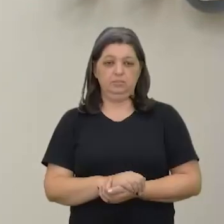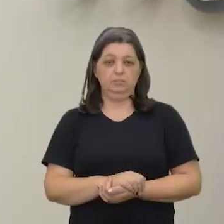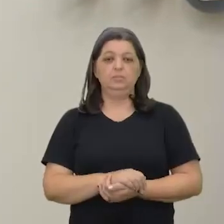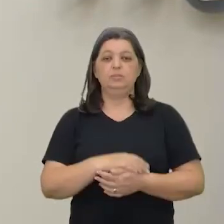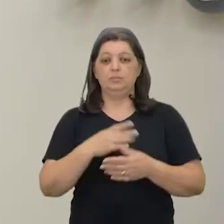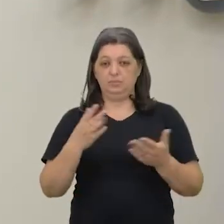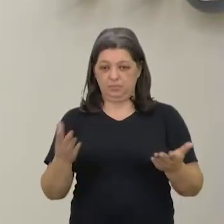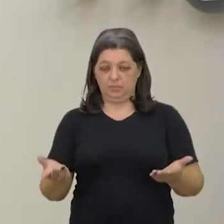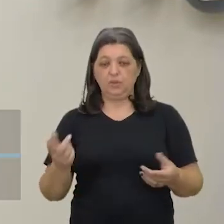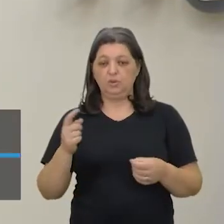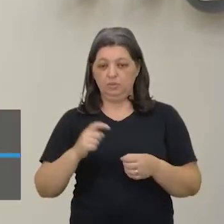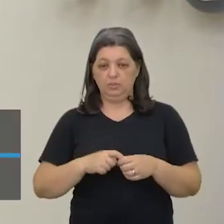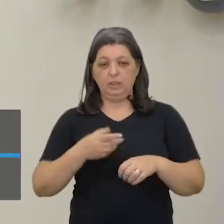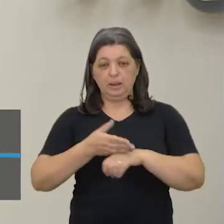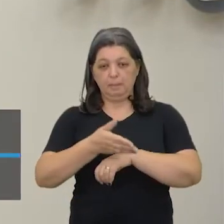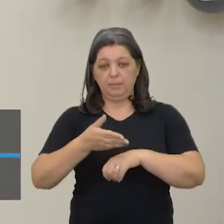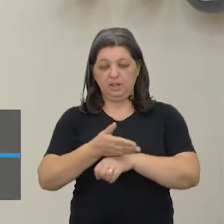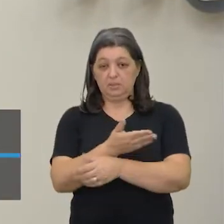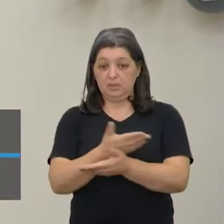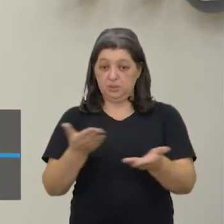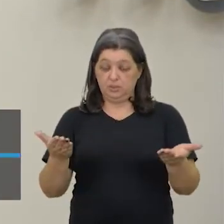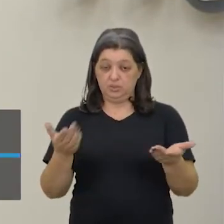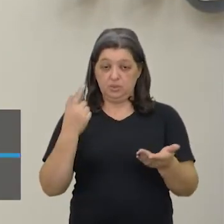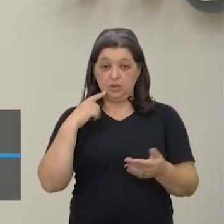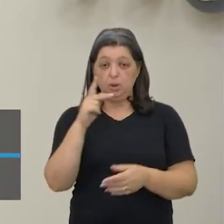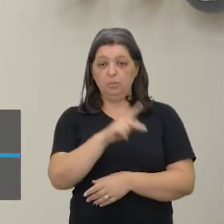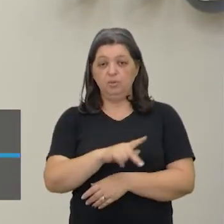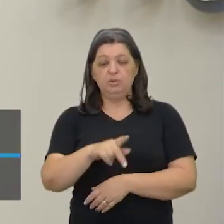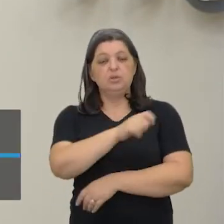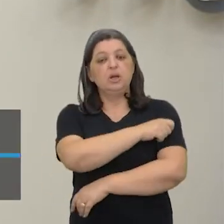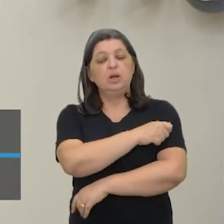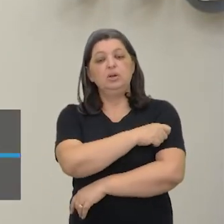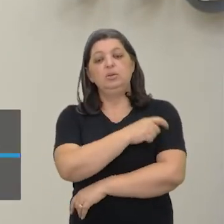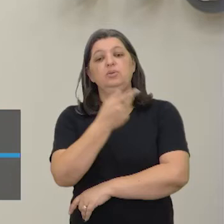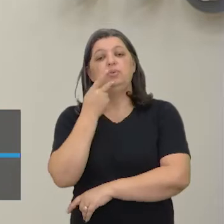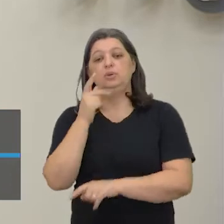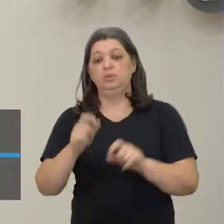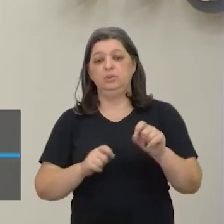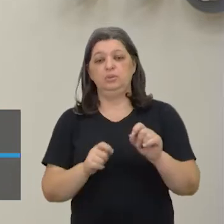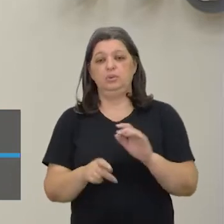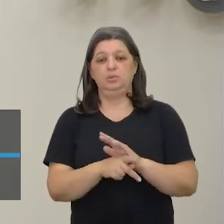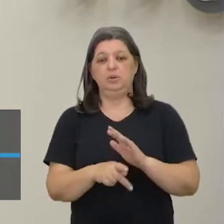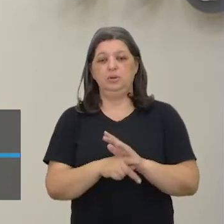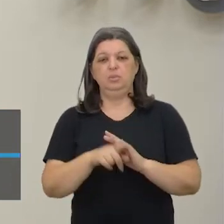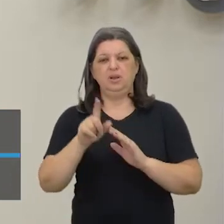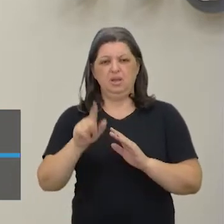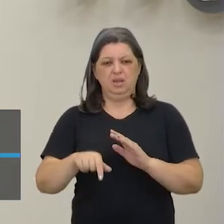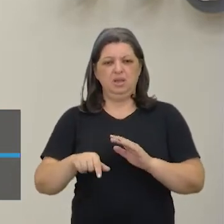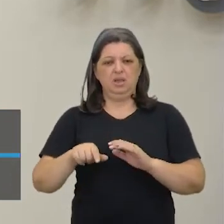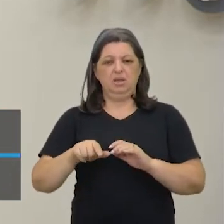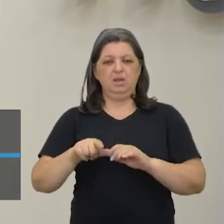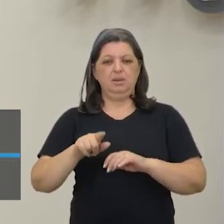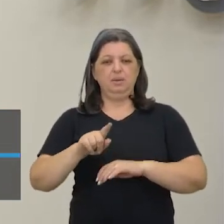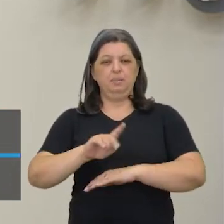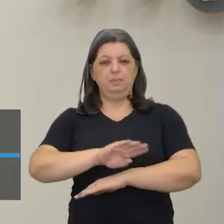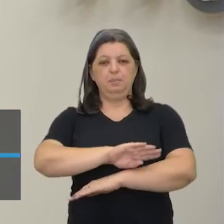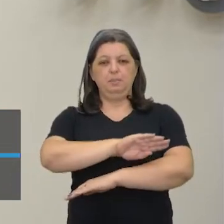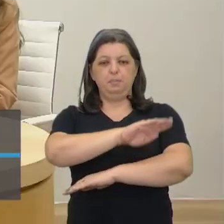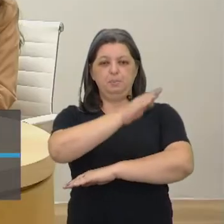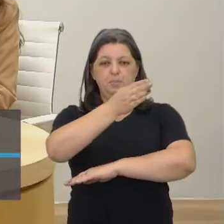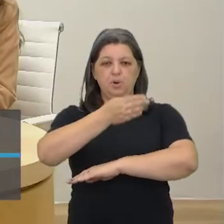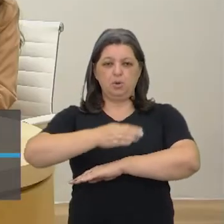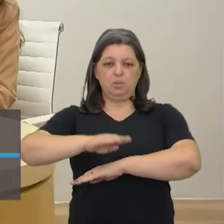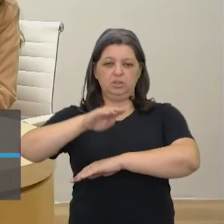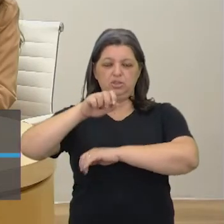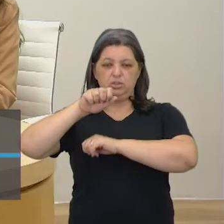Então vamos lá, a participação de vocês. Os professores, alunos estão aqui falando que é Brumadinho, professor Mauro. Brumadinho, bacana, a ideia é